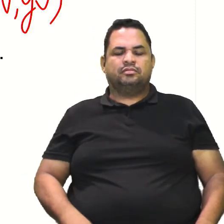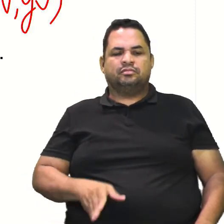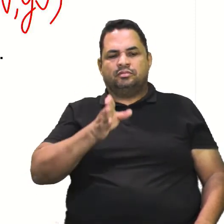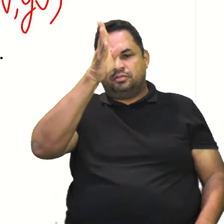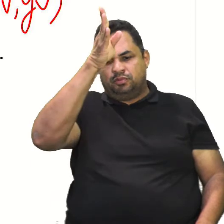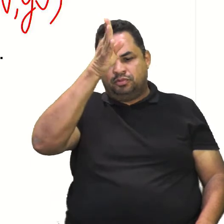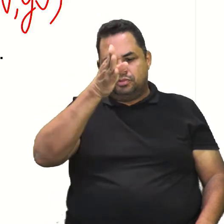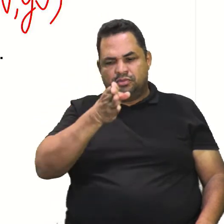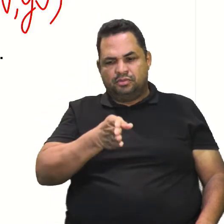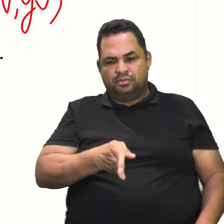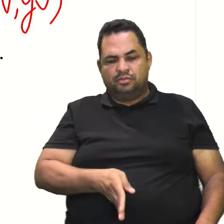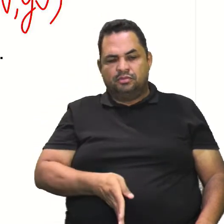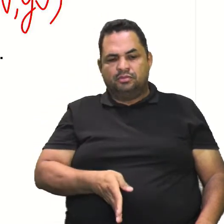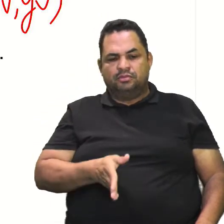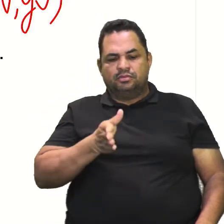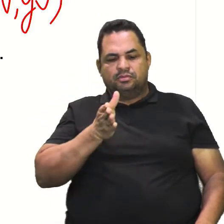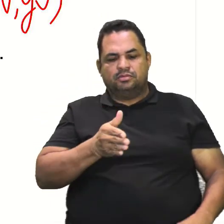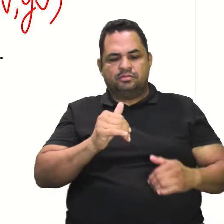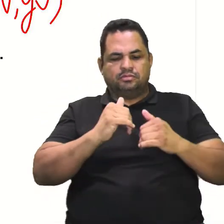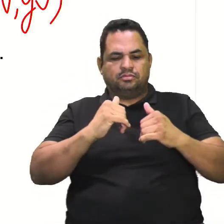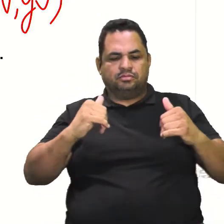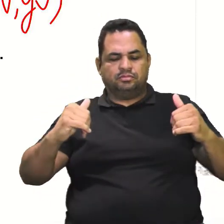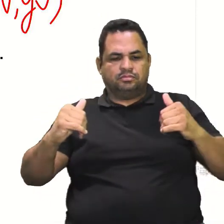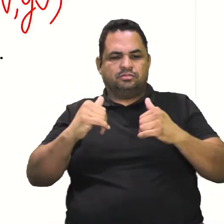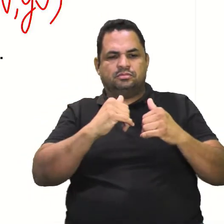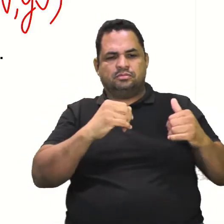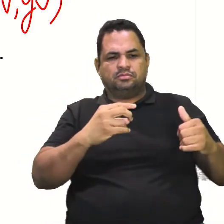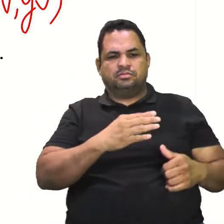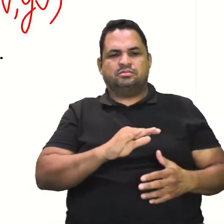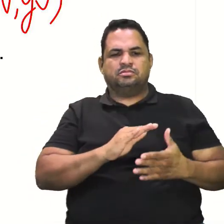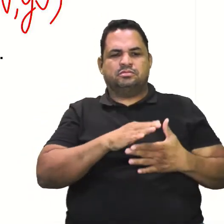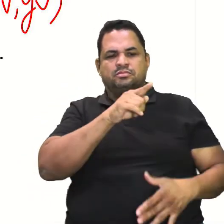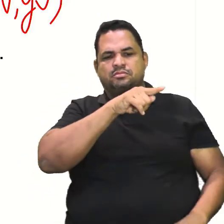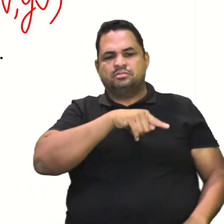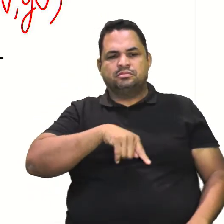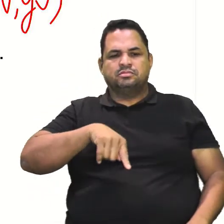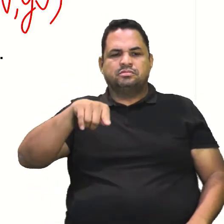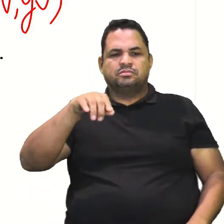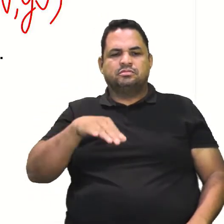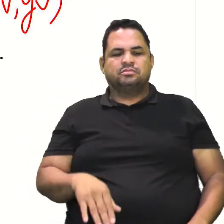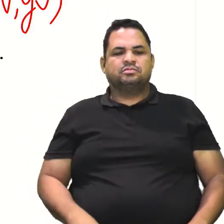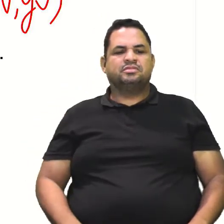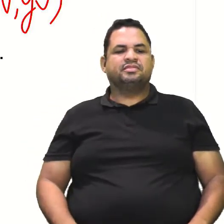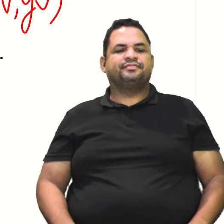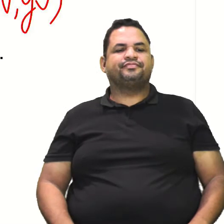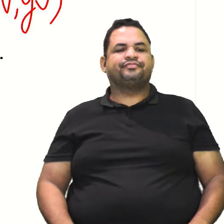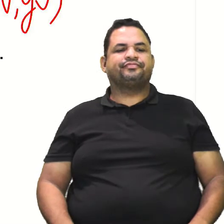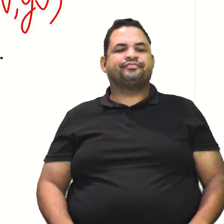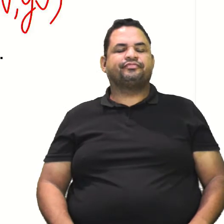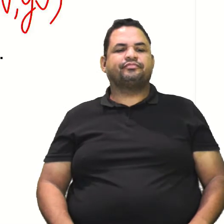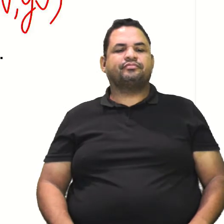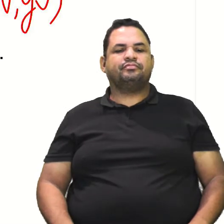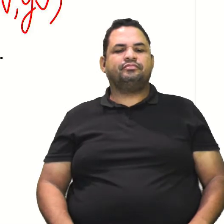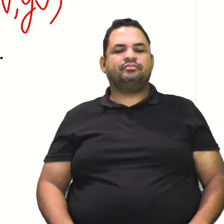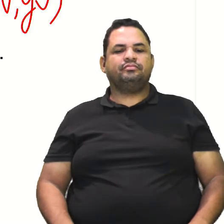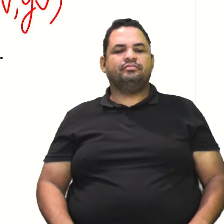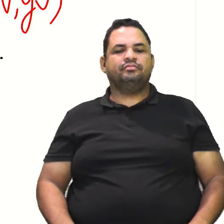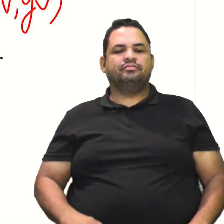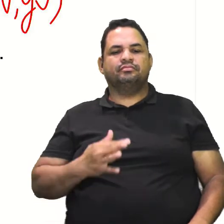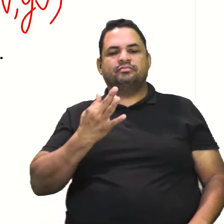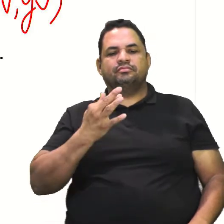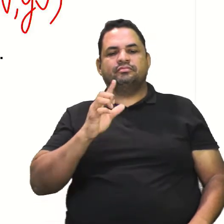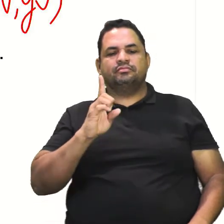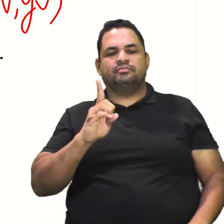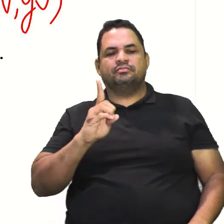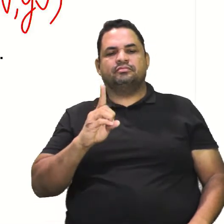que divide, não é, em dois pedaços iguais. A parte crescente da parte decrescente, né? Isso. E quem é o